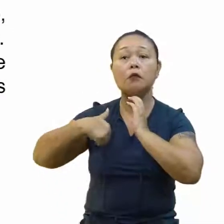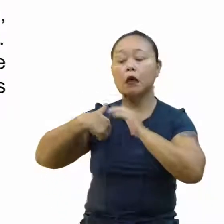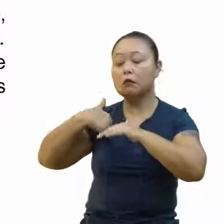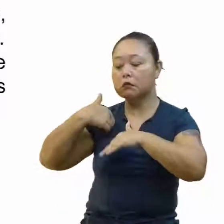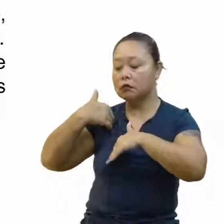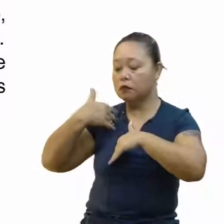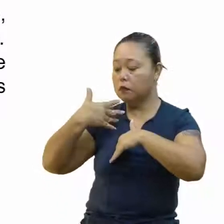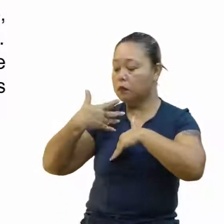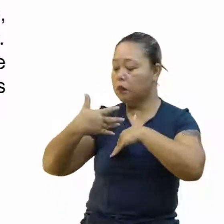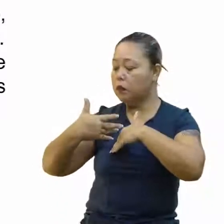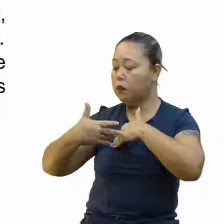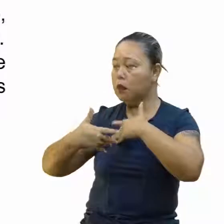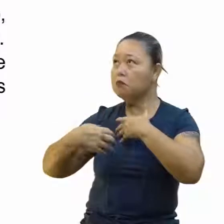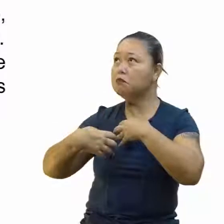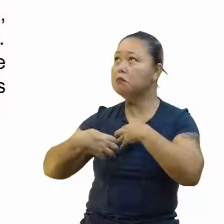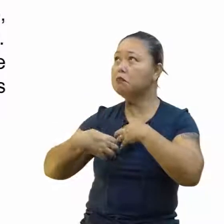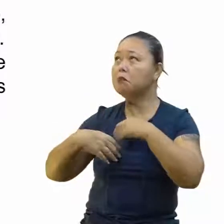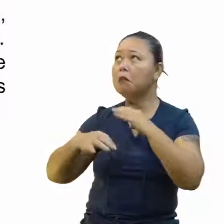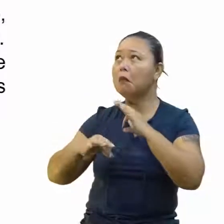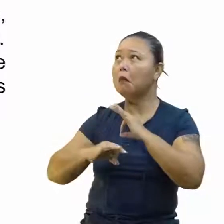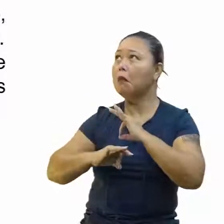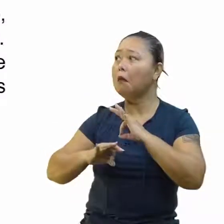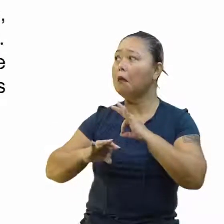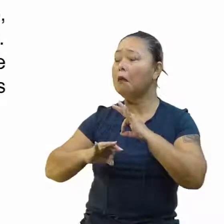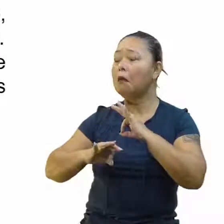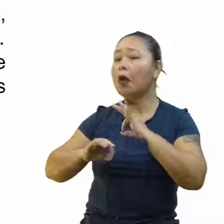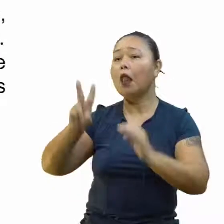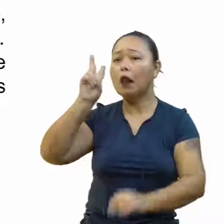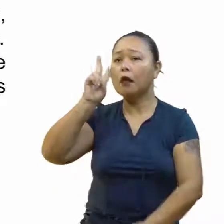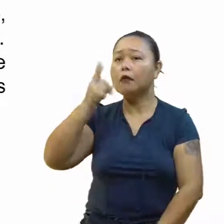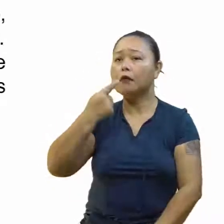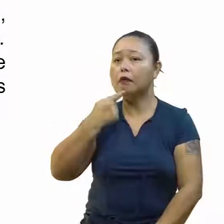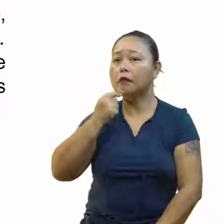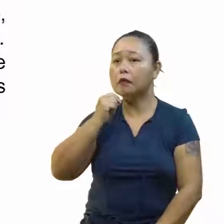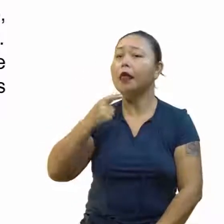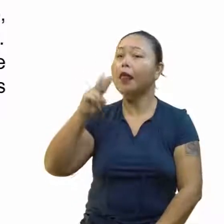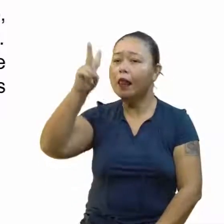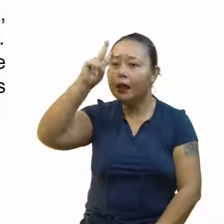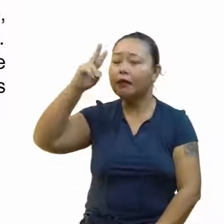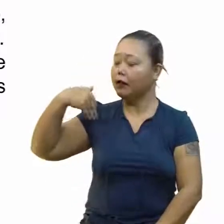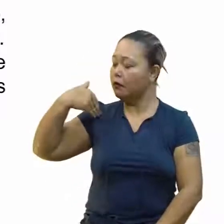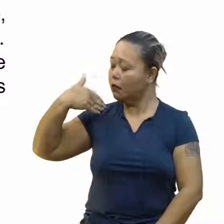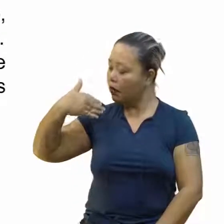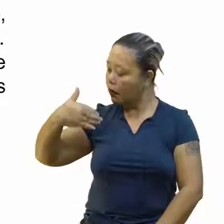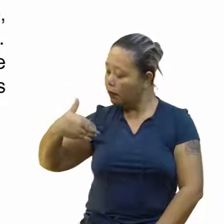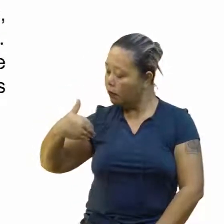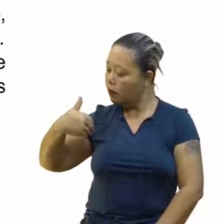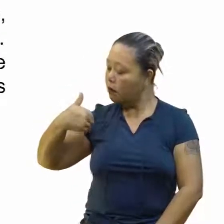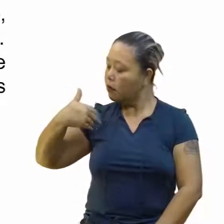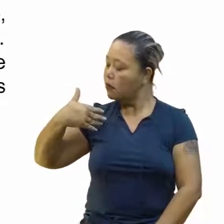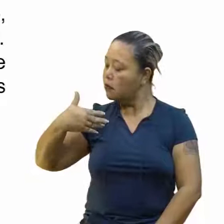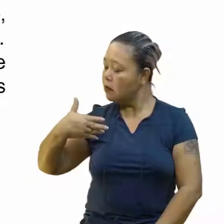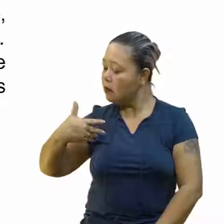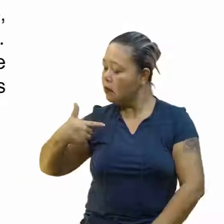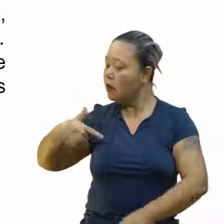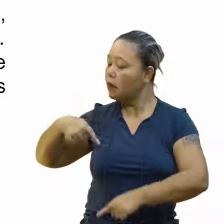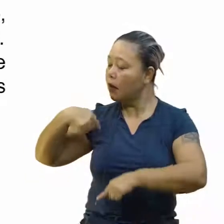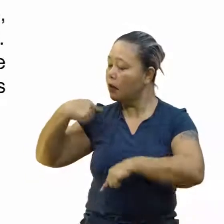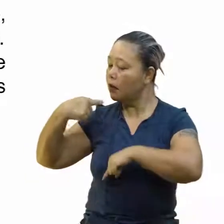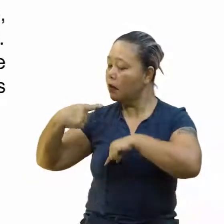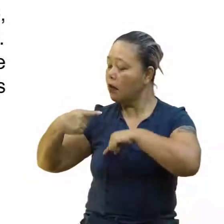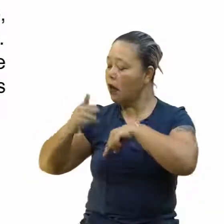silenciosa. Como assim, professora? Lembra que eu falei que ela é progressiva, que ela vai vindo aos poucos? Então,